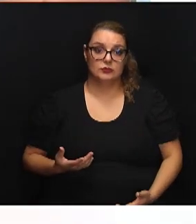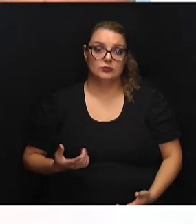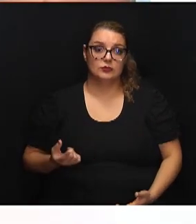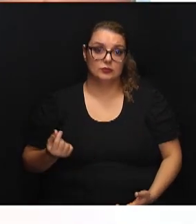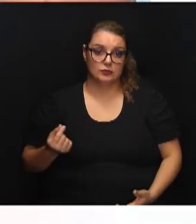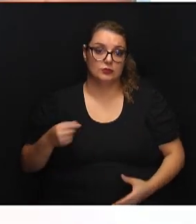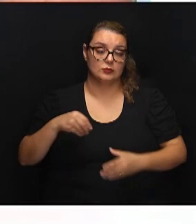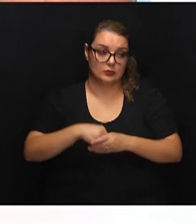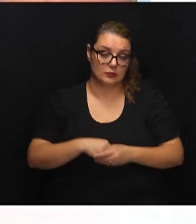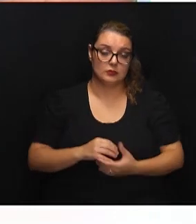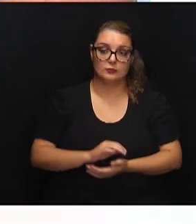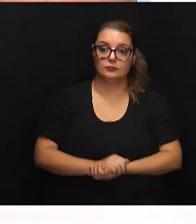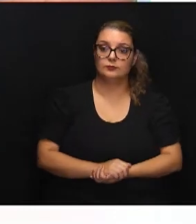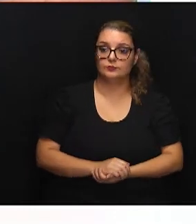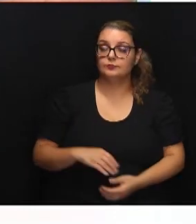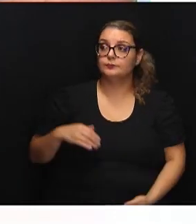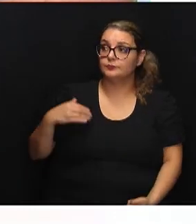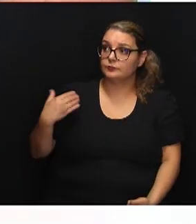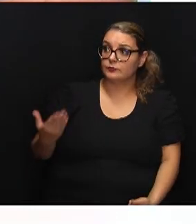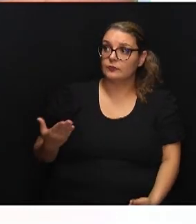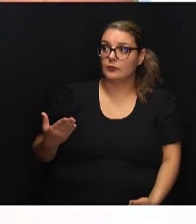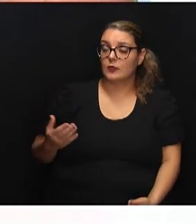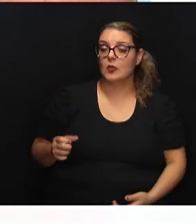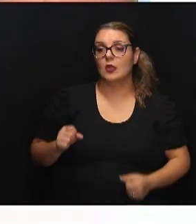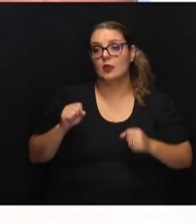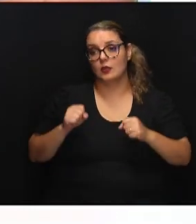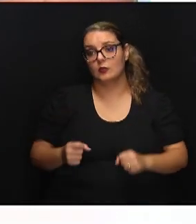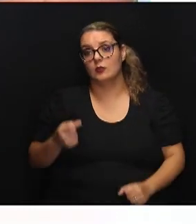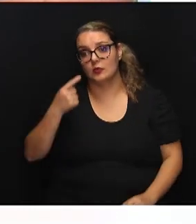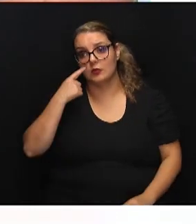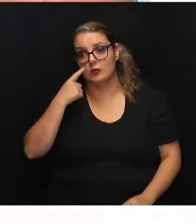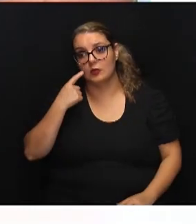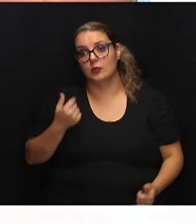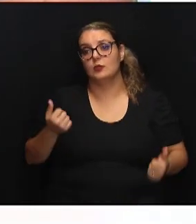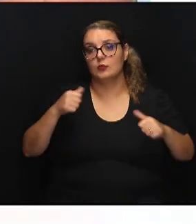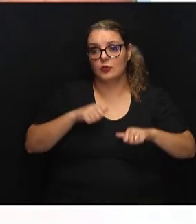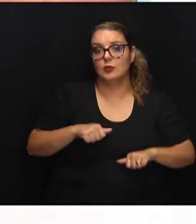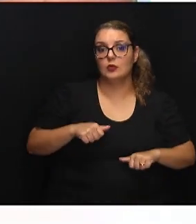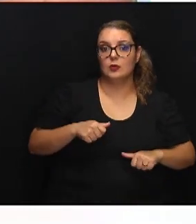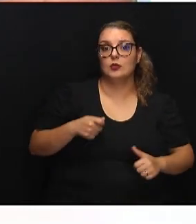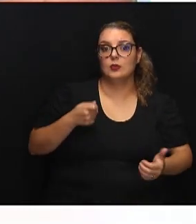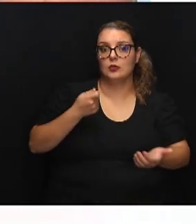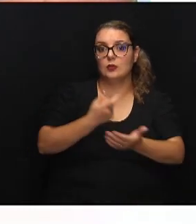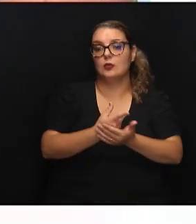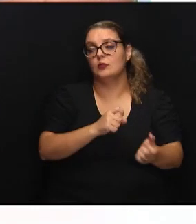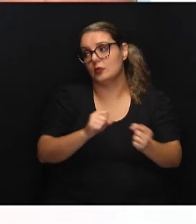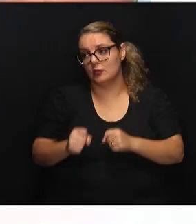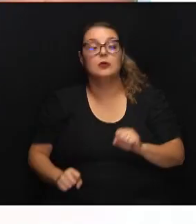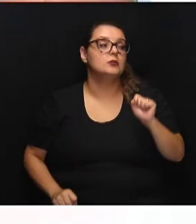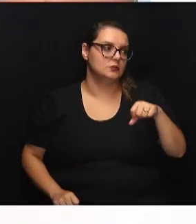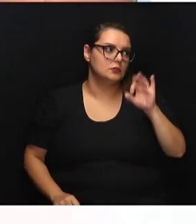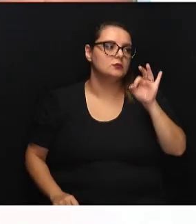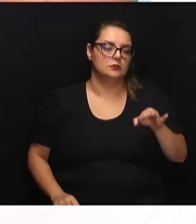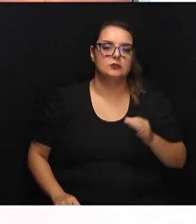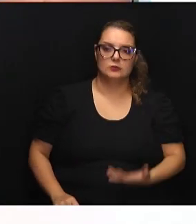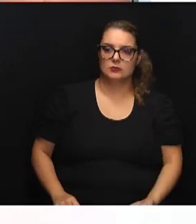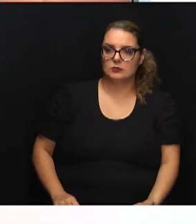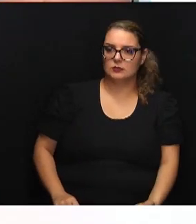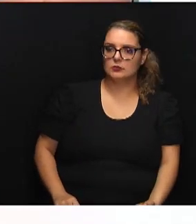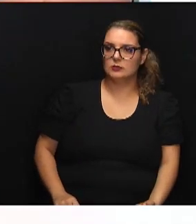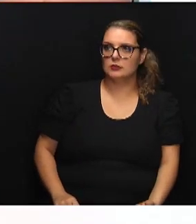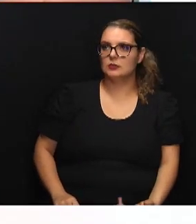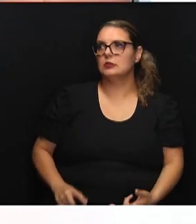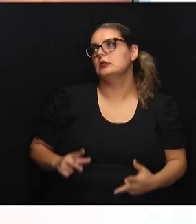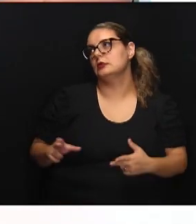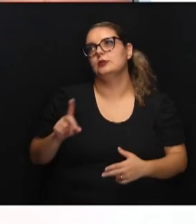interno. Então, a gente pode ver que piora o poder de compra do brasileiro, né, Com certeza. professor? E como não ser